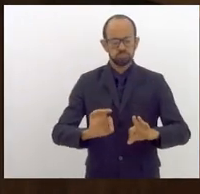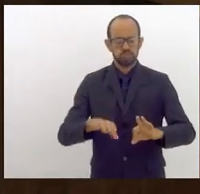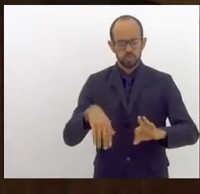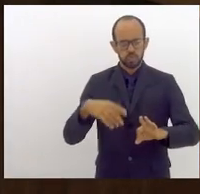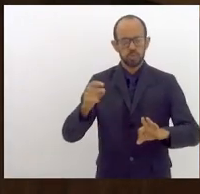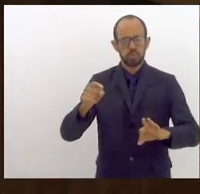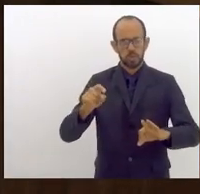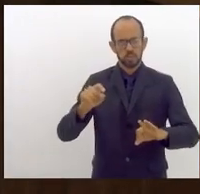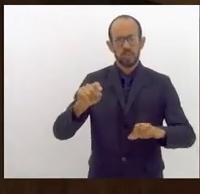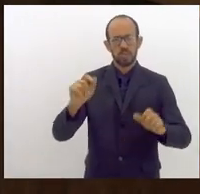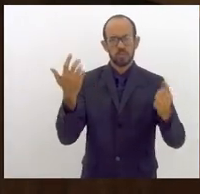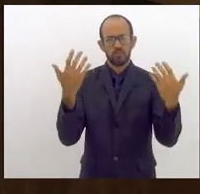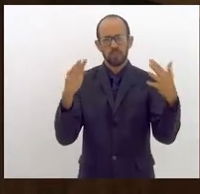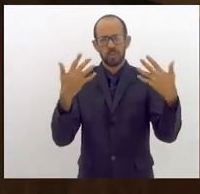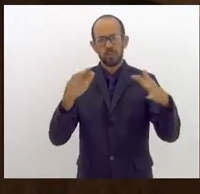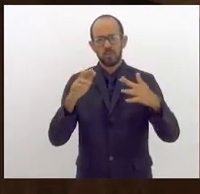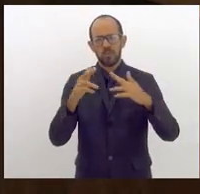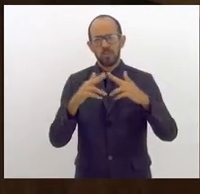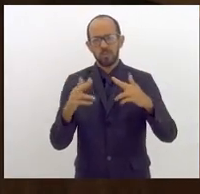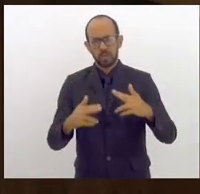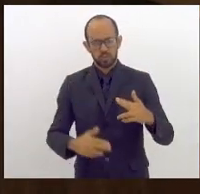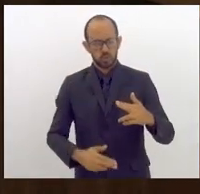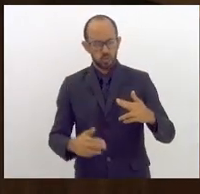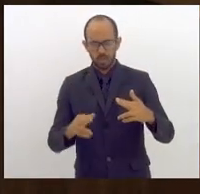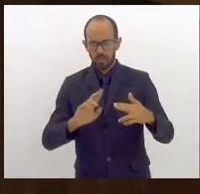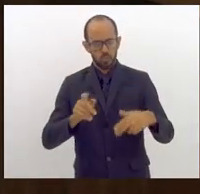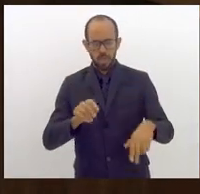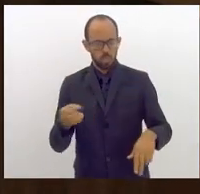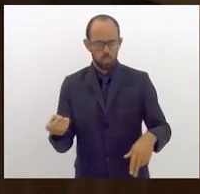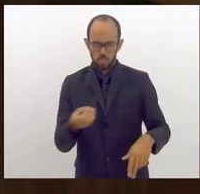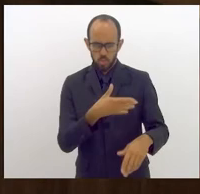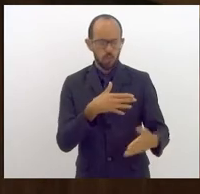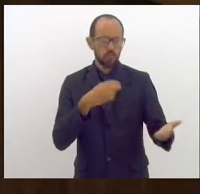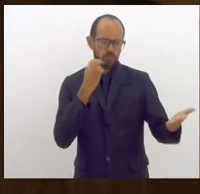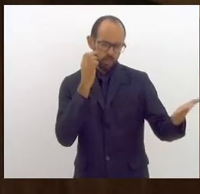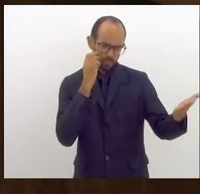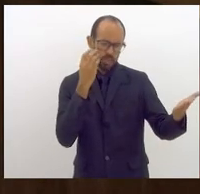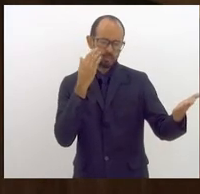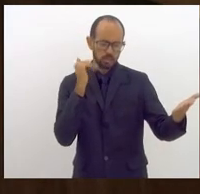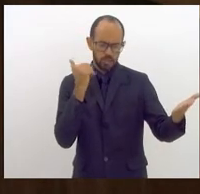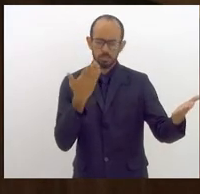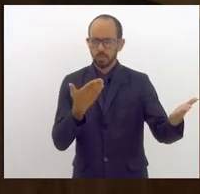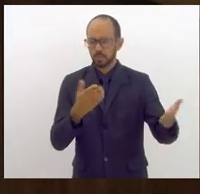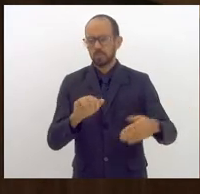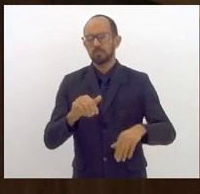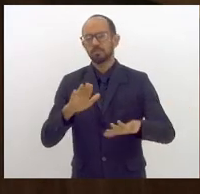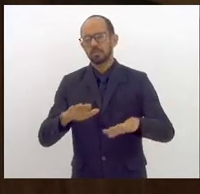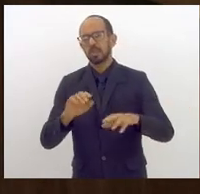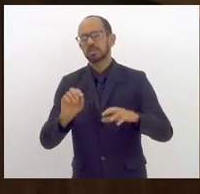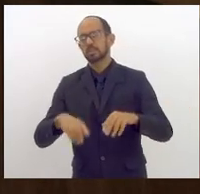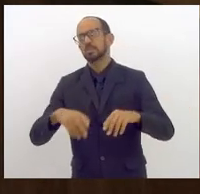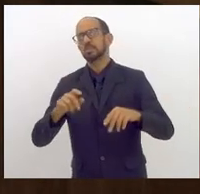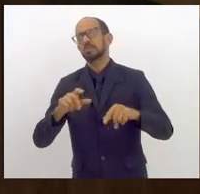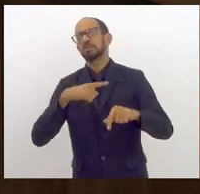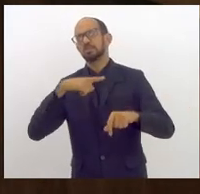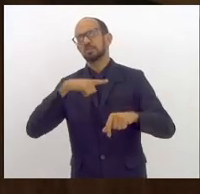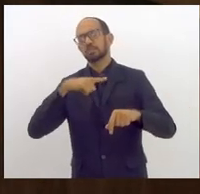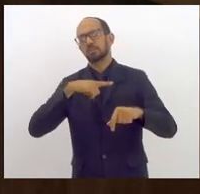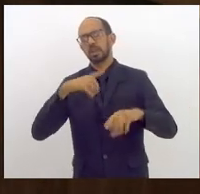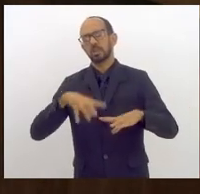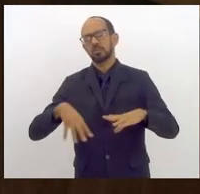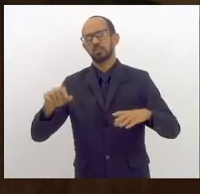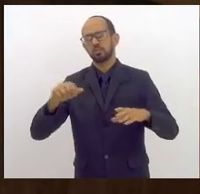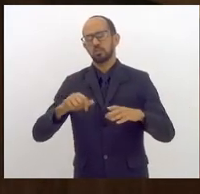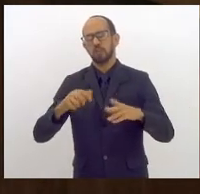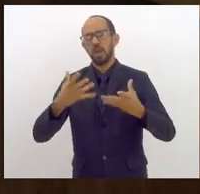bem verdade né Deputado valdec não é novo esse projeto mas por mais que tenha amplo adesão dos